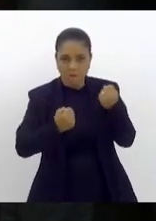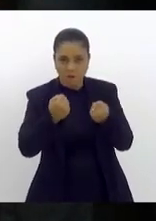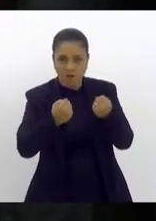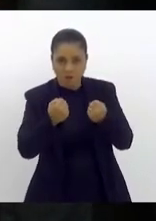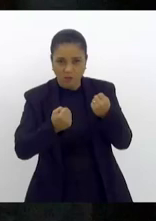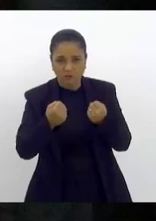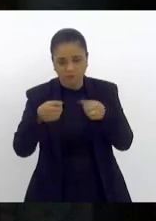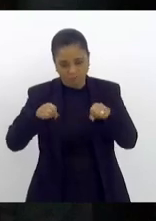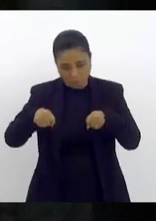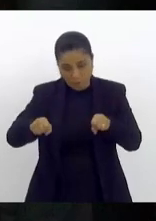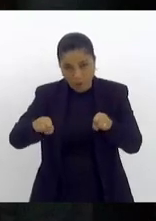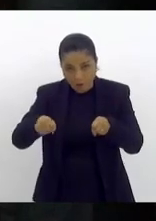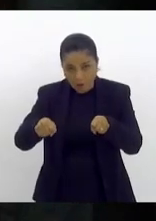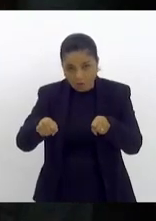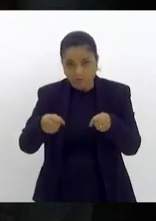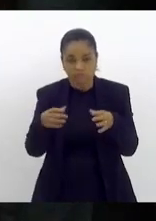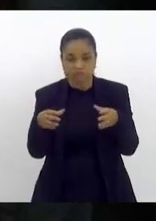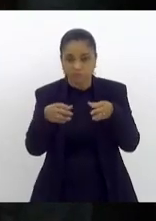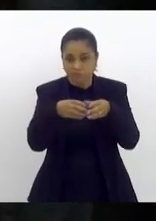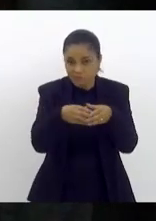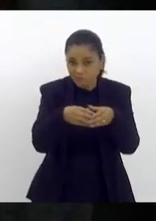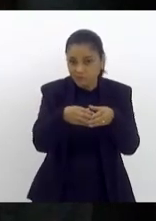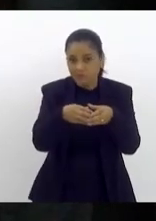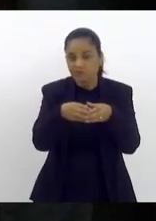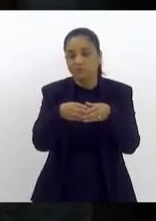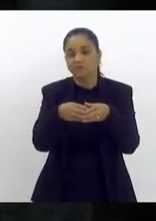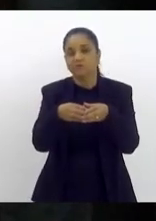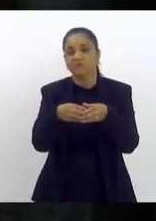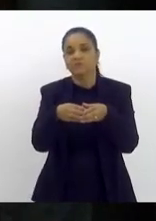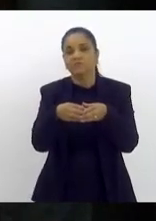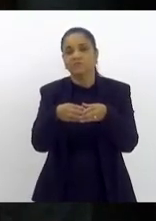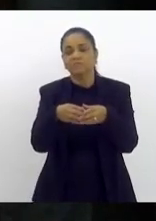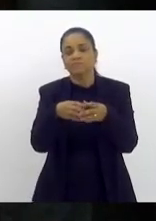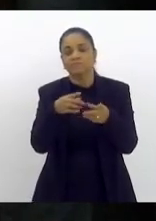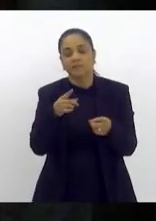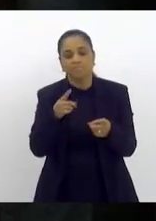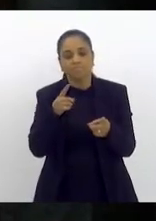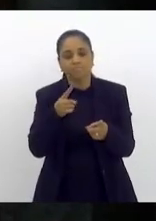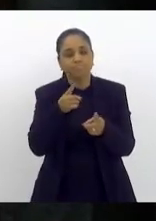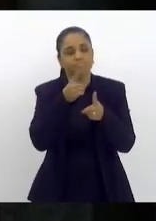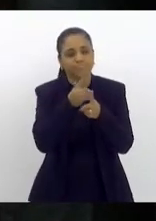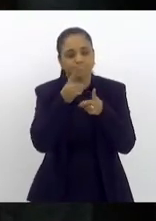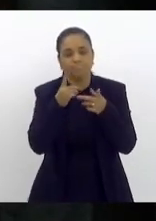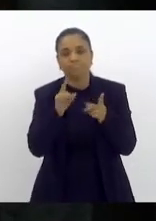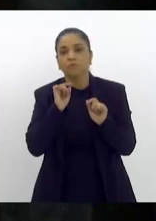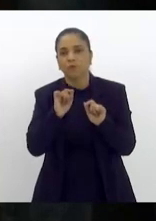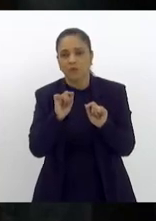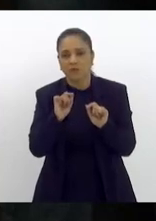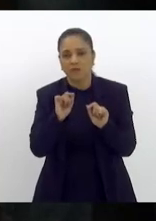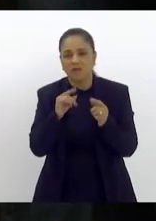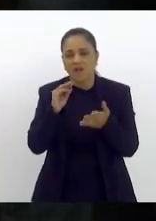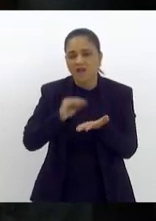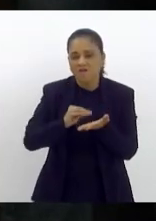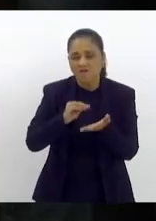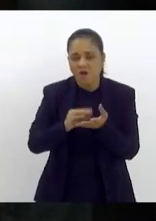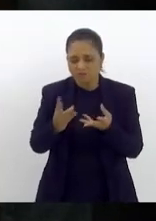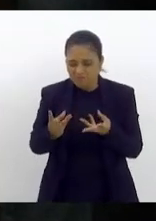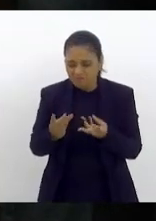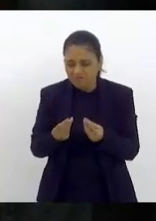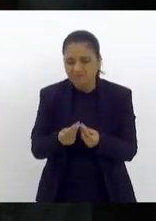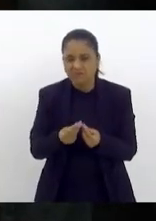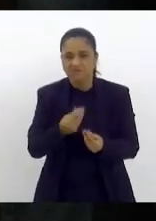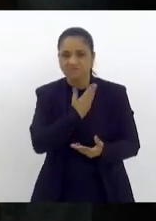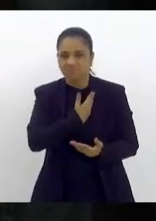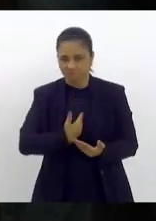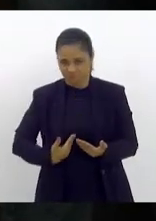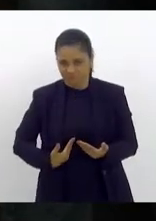com algumas situações que não é legal do poder público, a falta de sensibilidade, como vem ocorrendo. Na